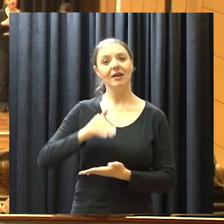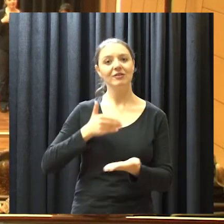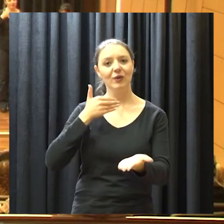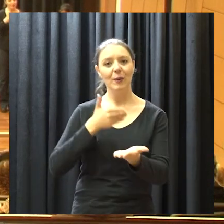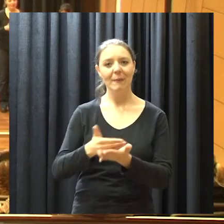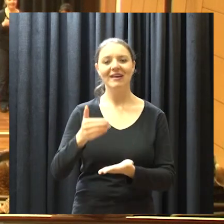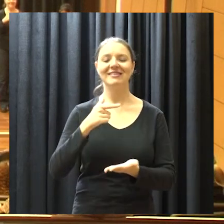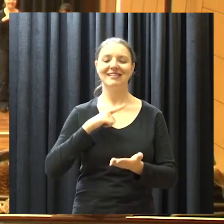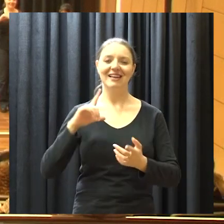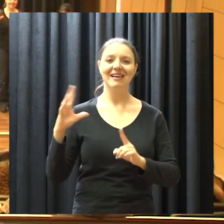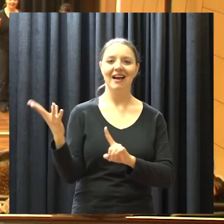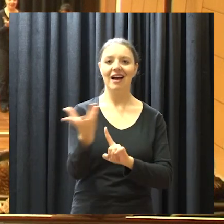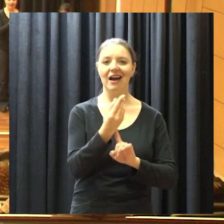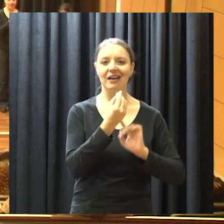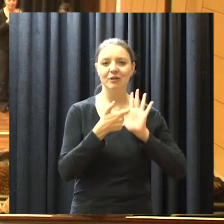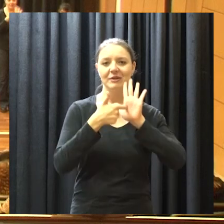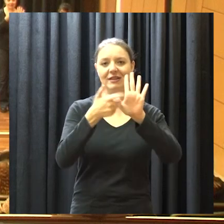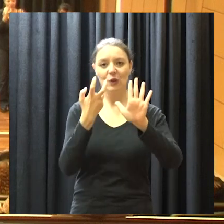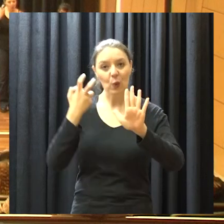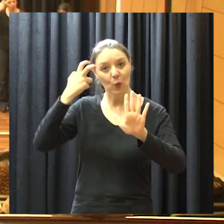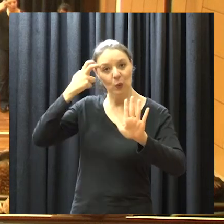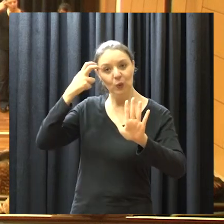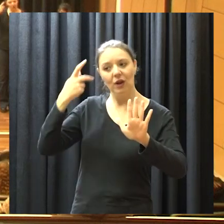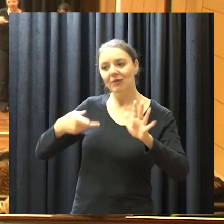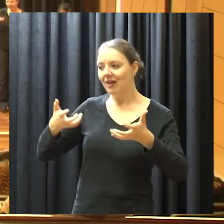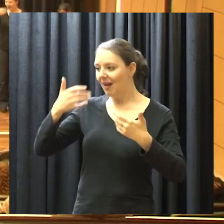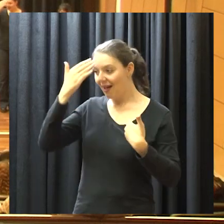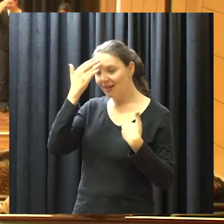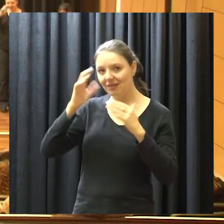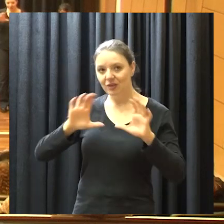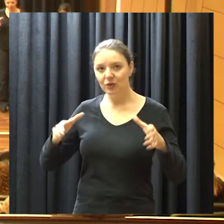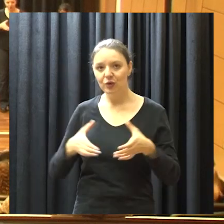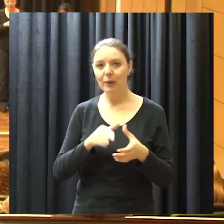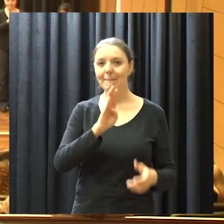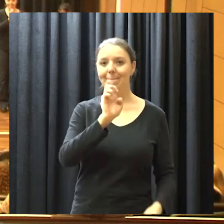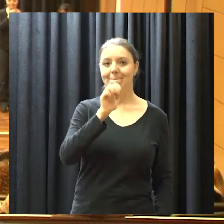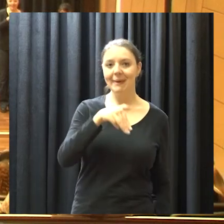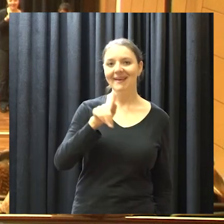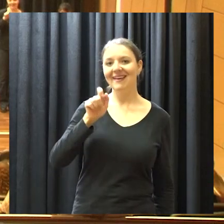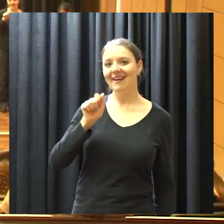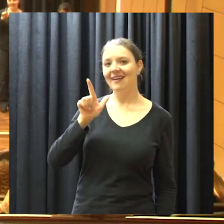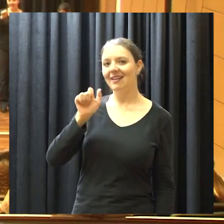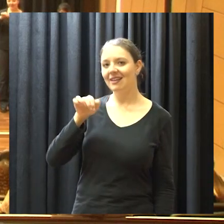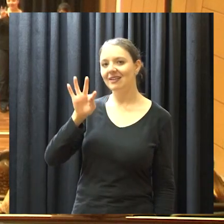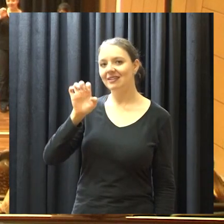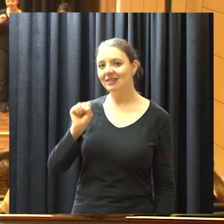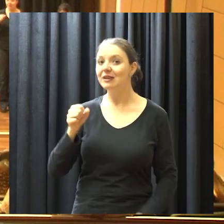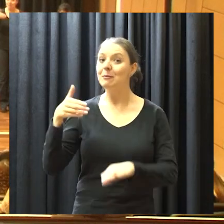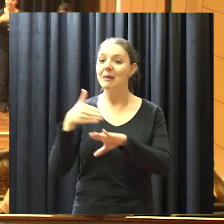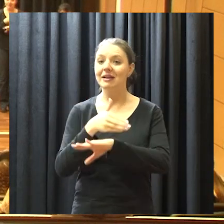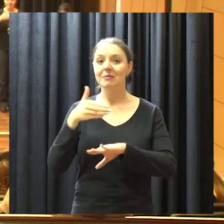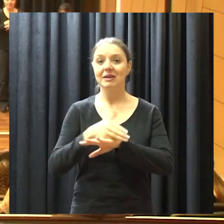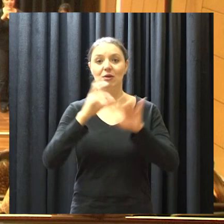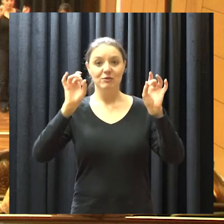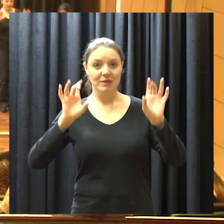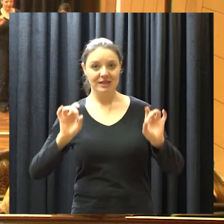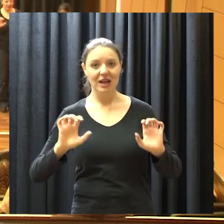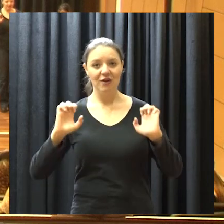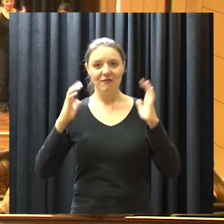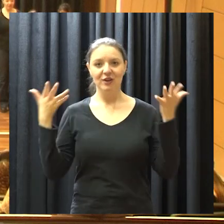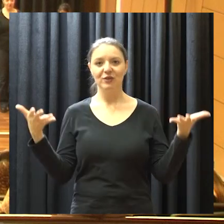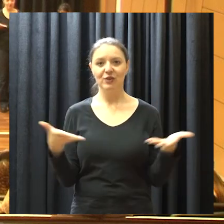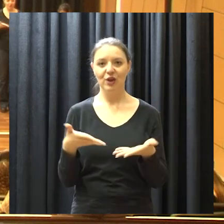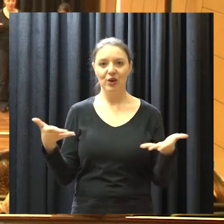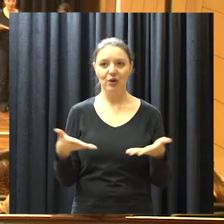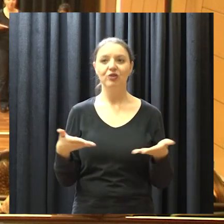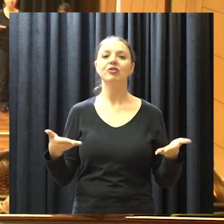uma apresentação cultural. Queremos agradecer muito o Grupo Bengalantes pela participação no nosso evento e eu vou